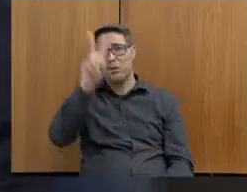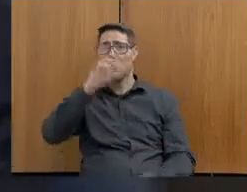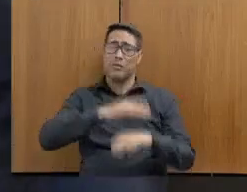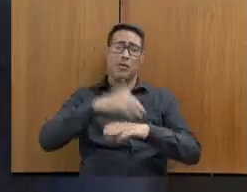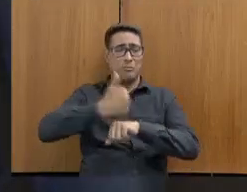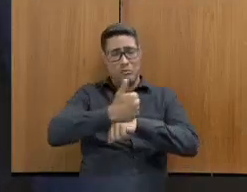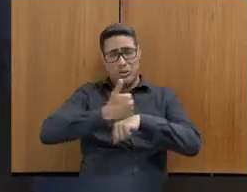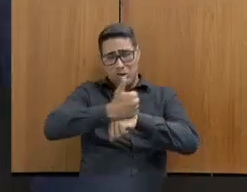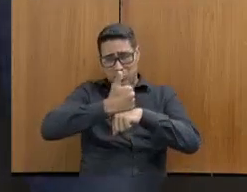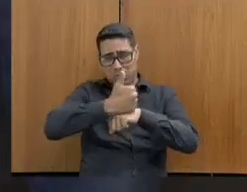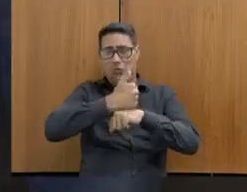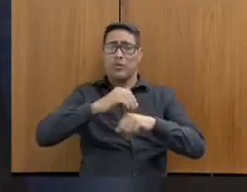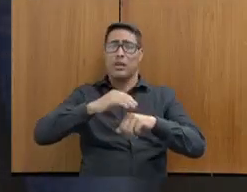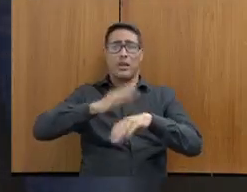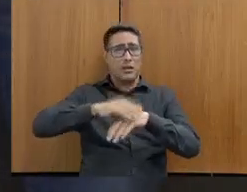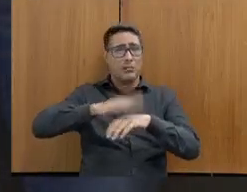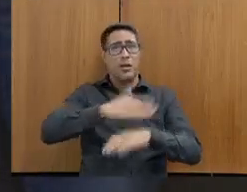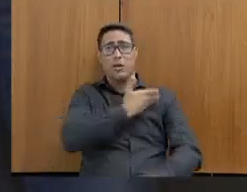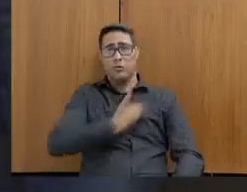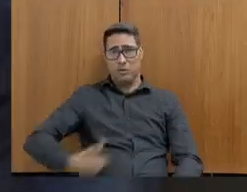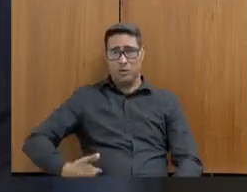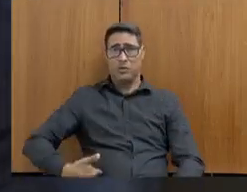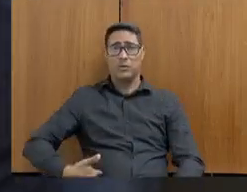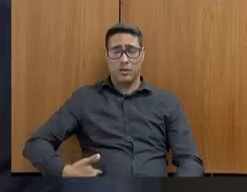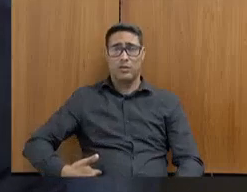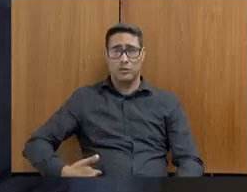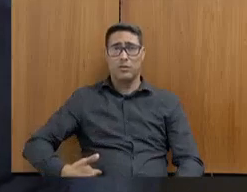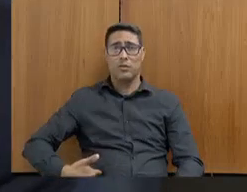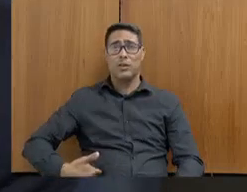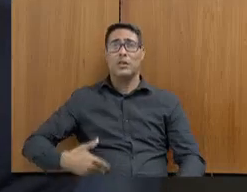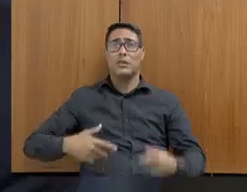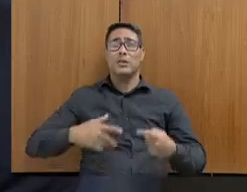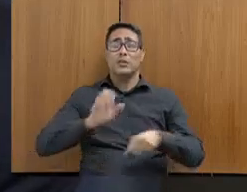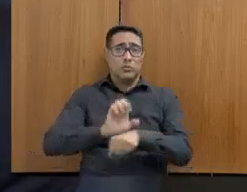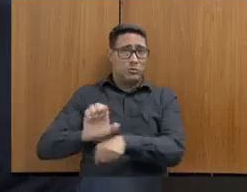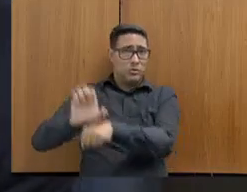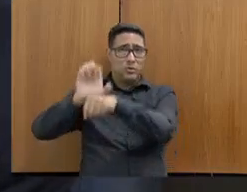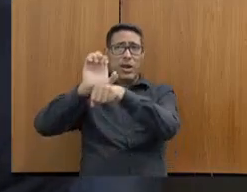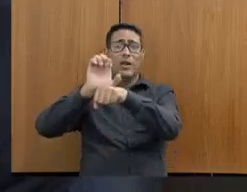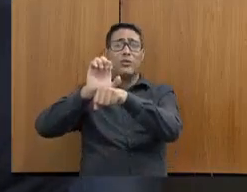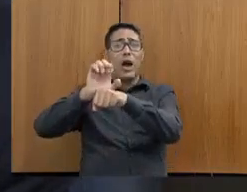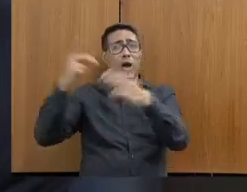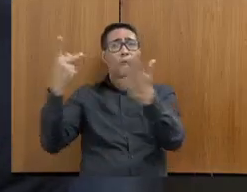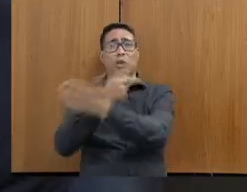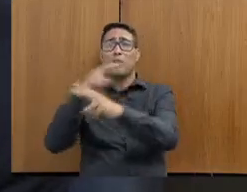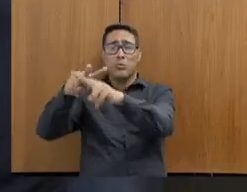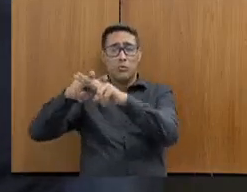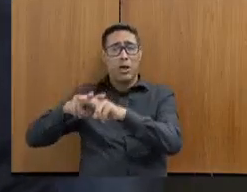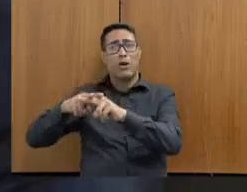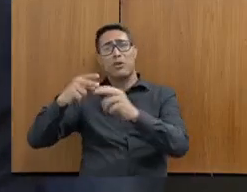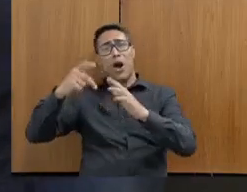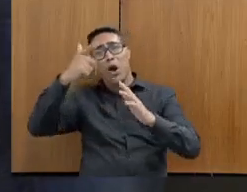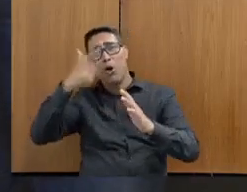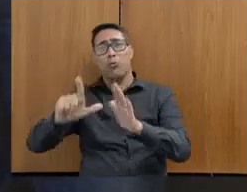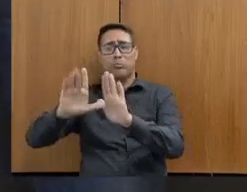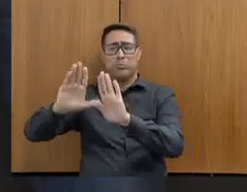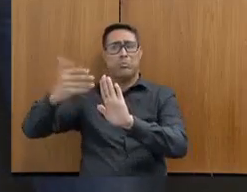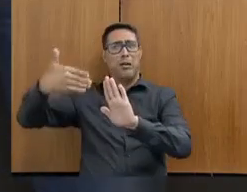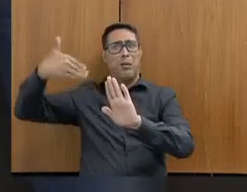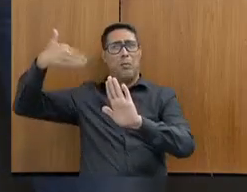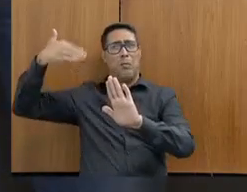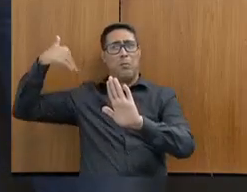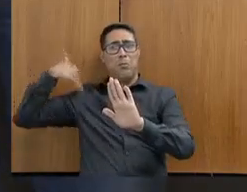do Estado é uma questão que vem de vários outros governos e que agora